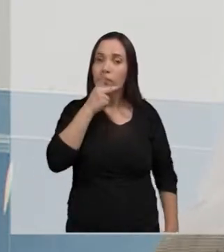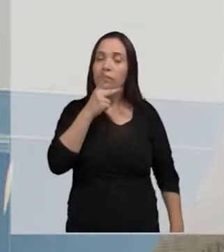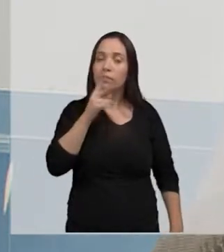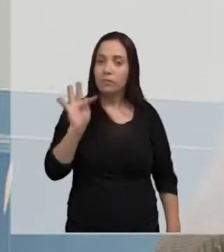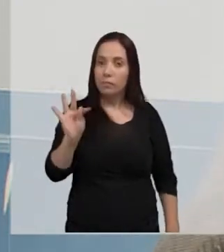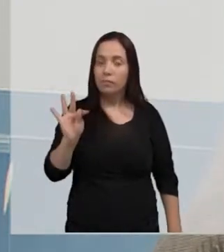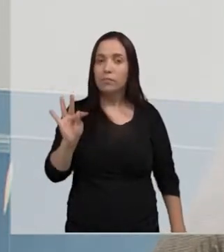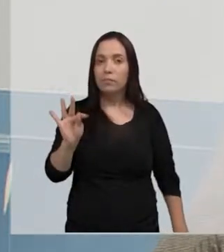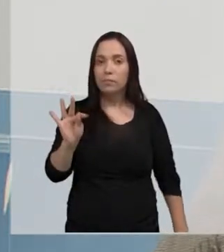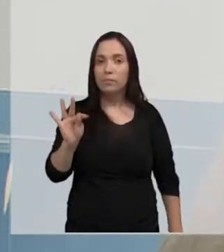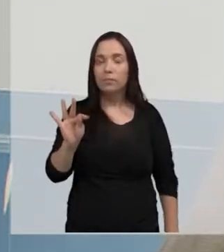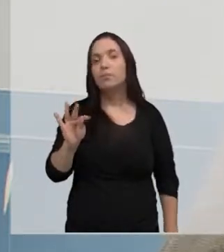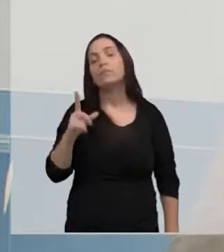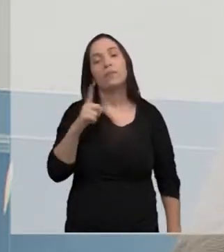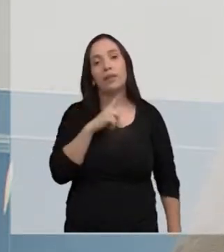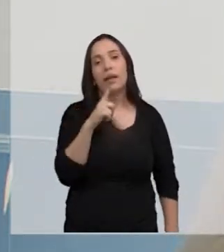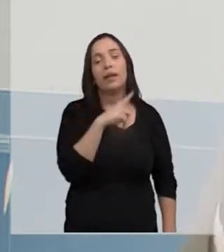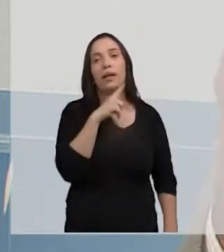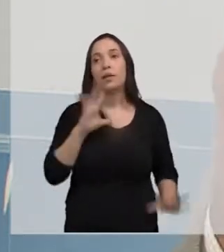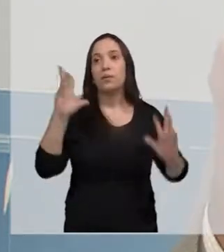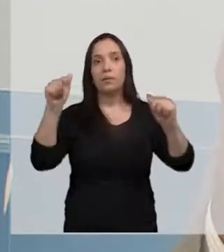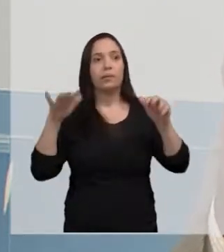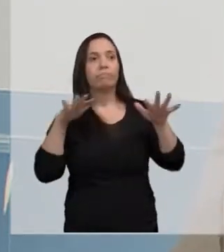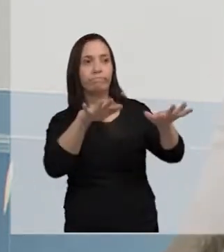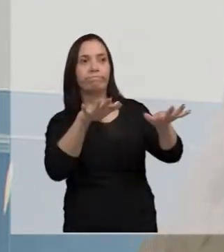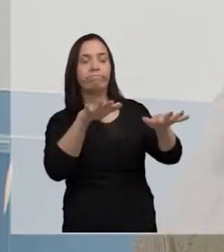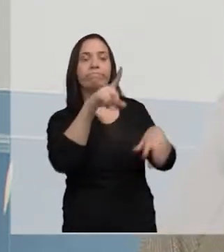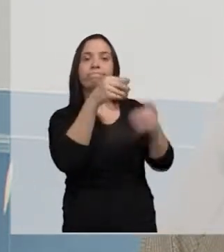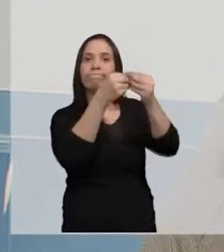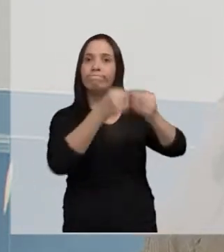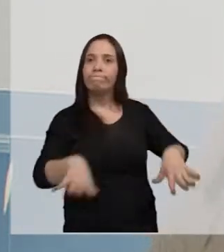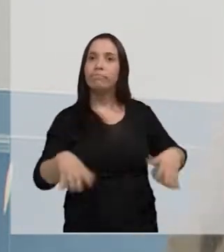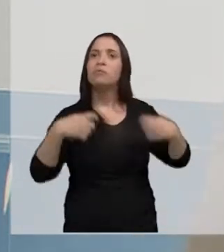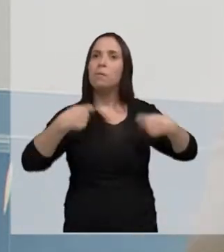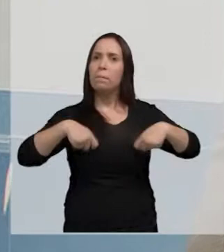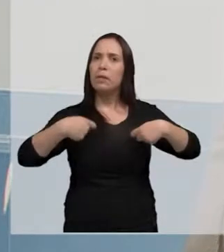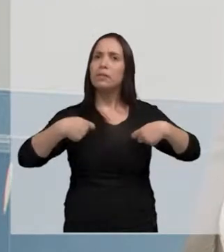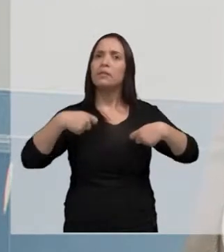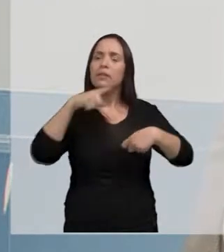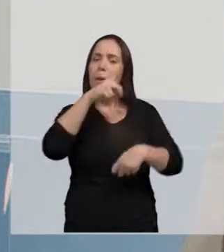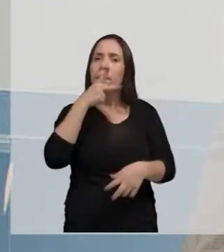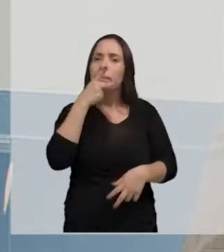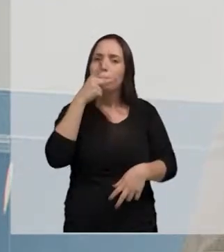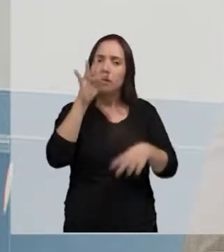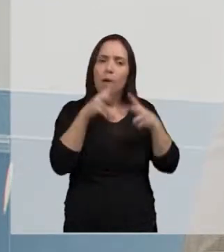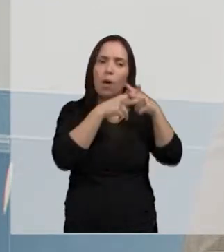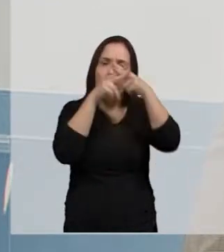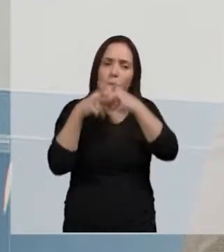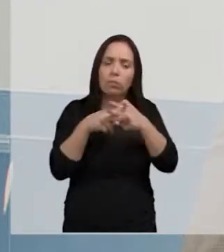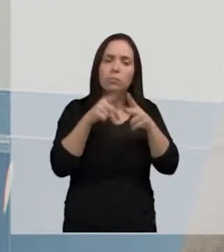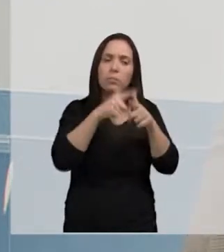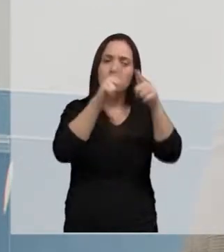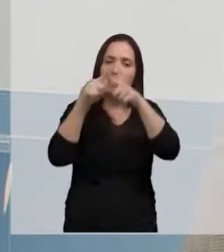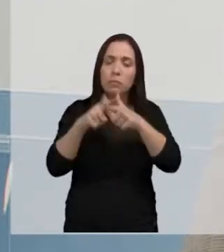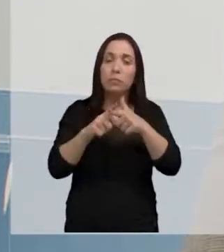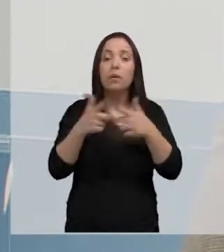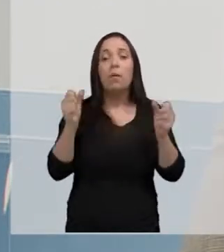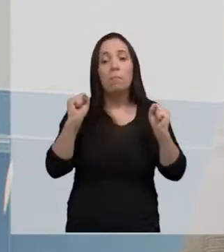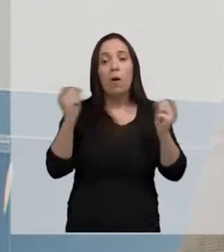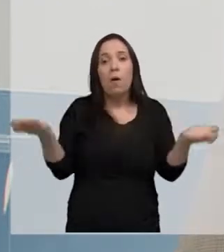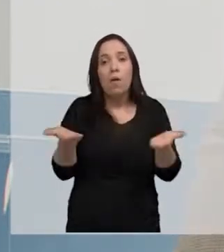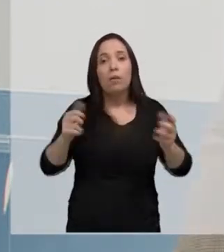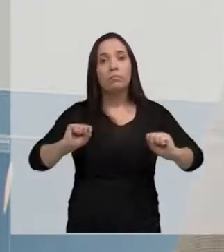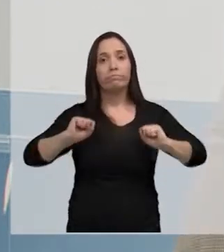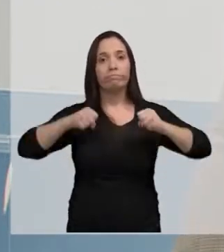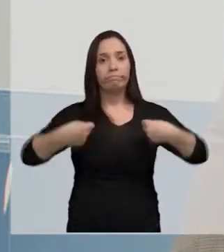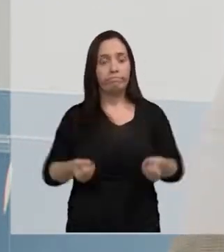partido, ele peca por esse tipo de coisa. Né? Se tivesse feito uma autocrítica e combatido a corrupção, talvez tivesse uma situação melhor para